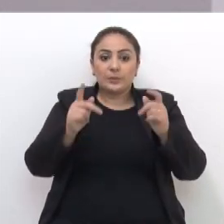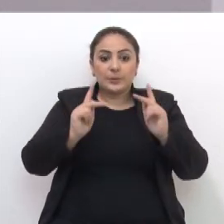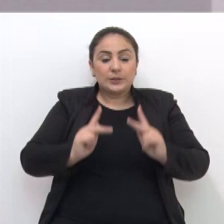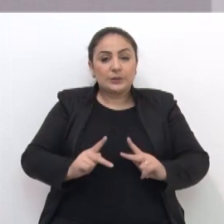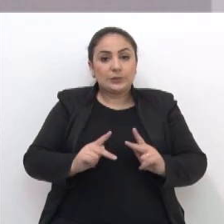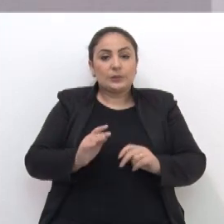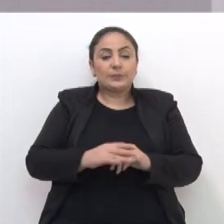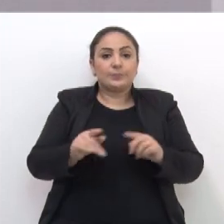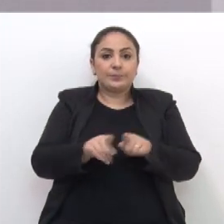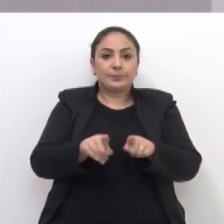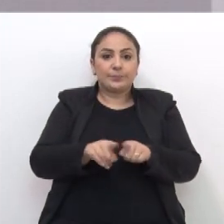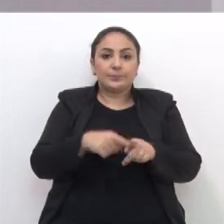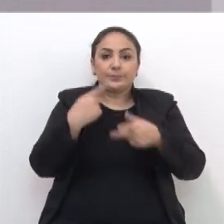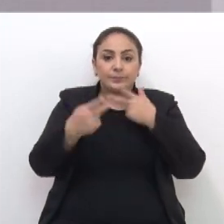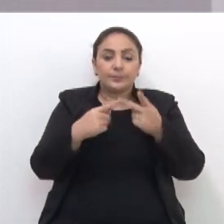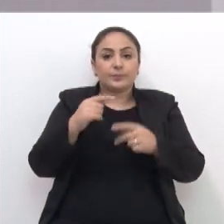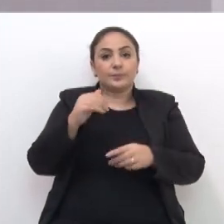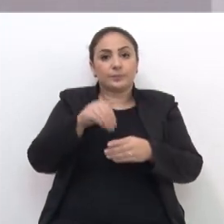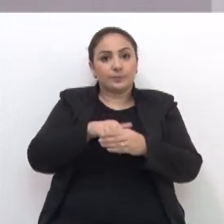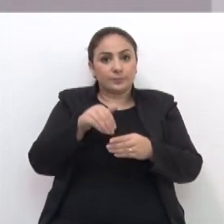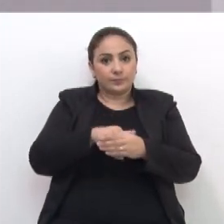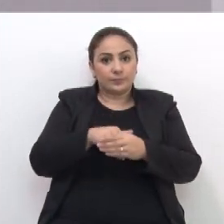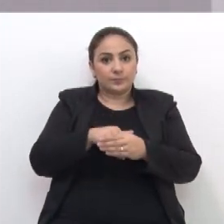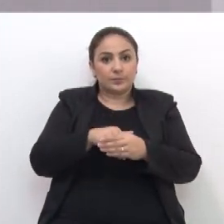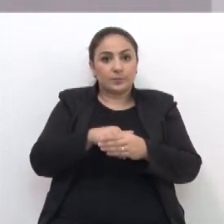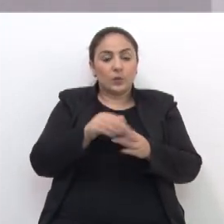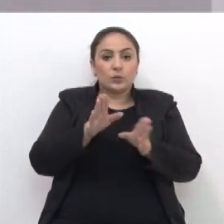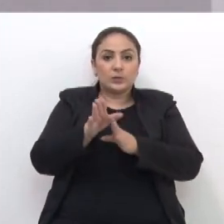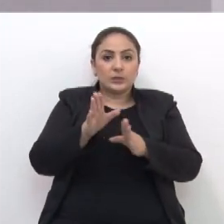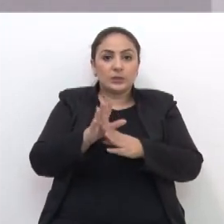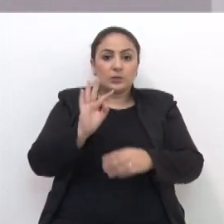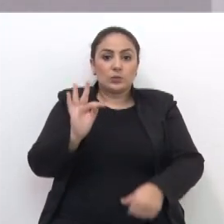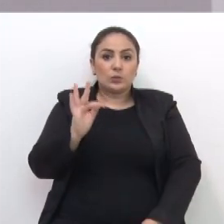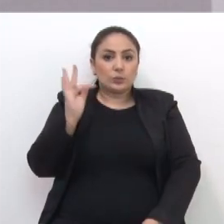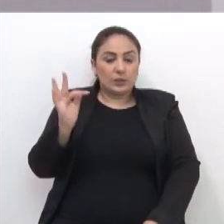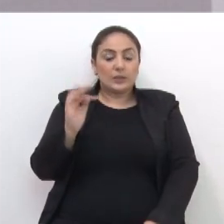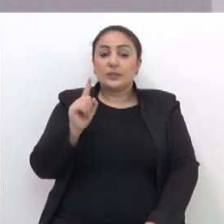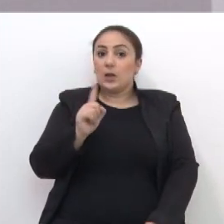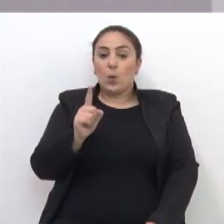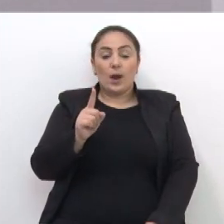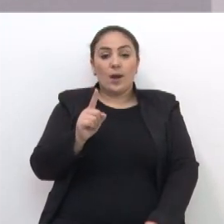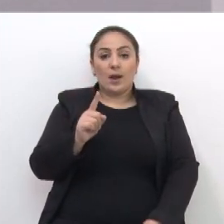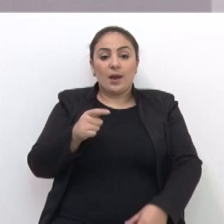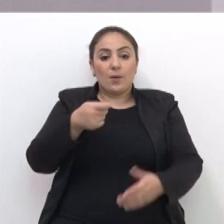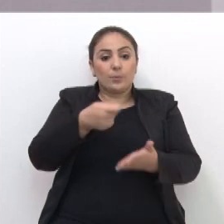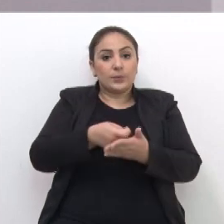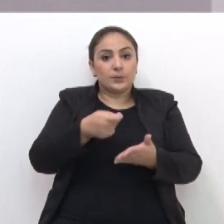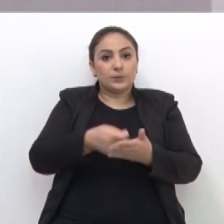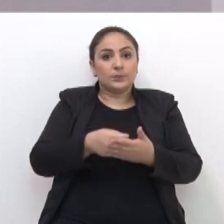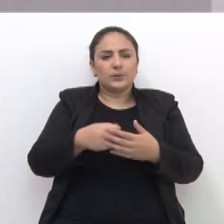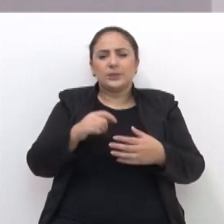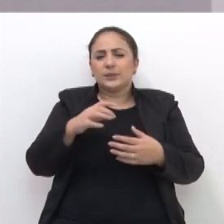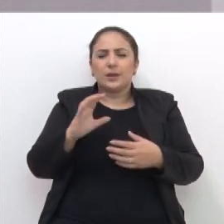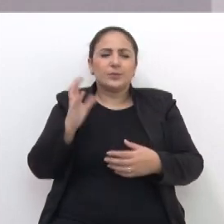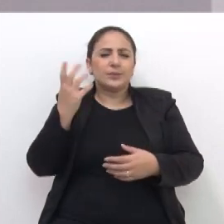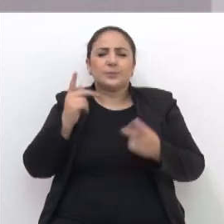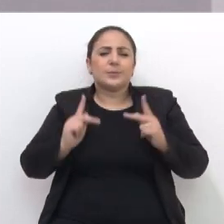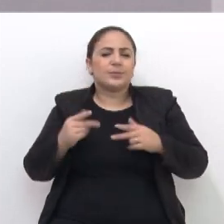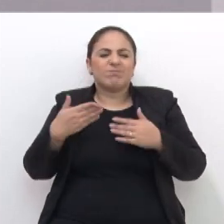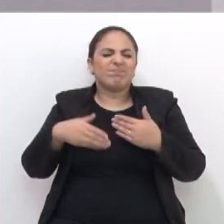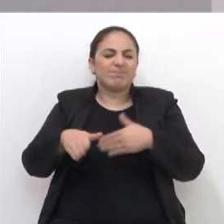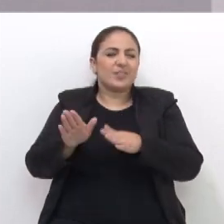sugerimos? Por mais que a comissão fez um belo trabalho, e aqui a gente faz questão de registrar isso, sem o apoio,